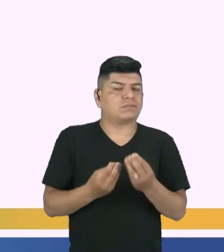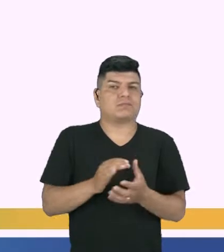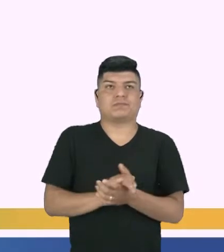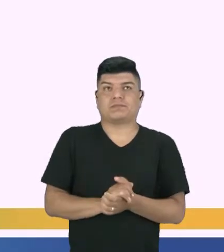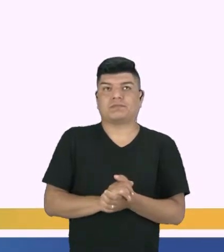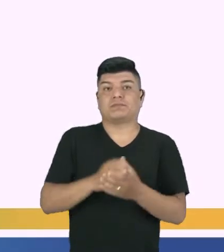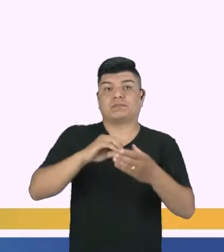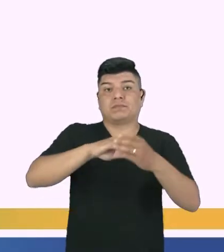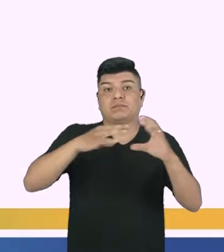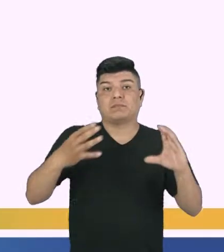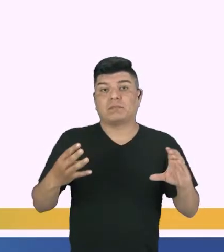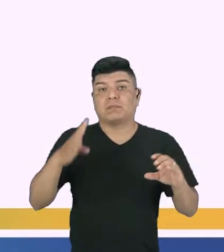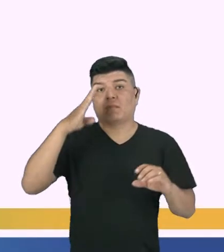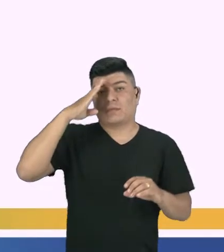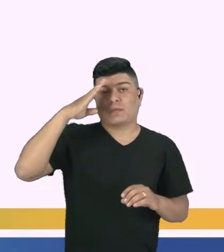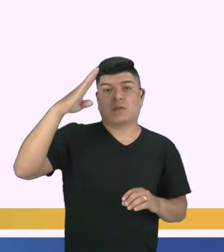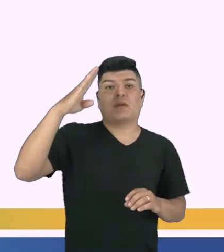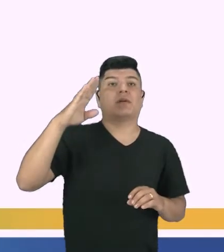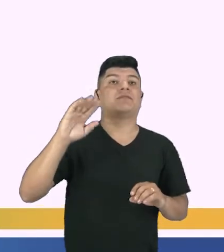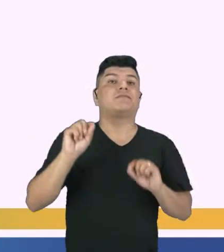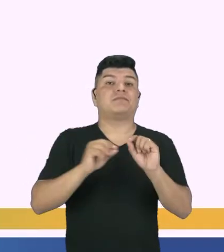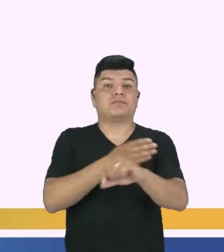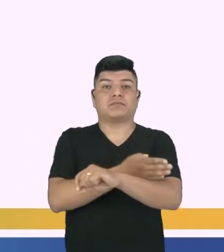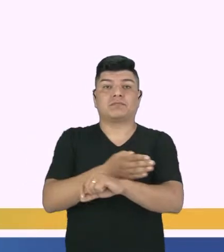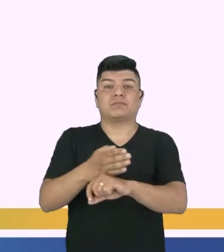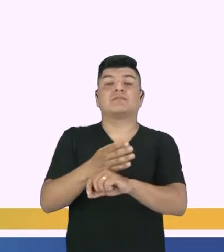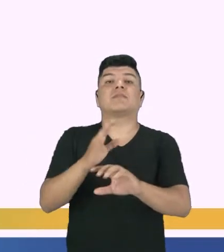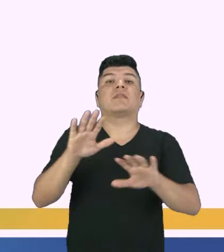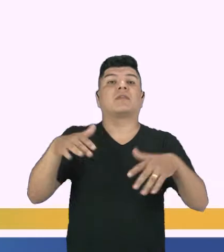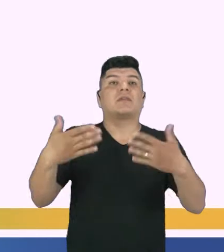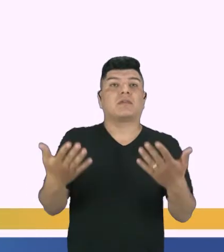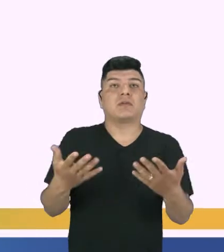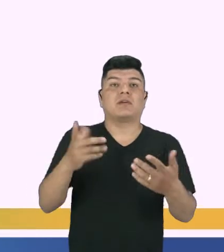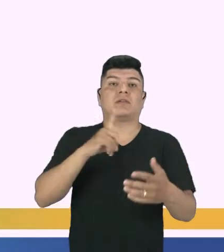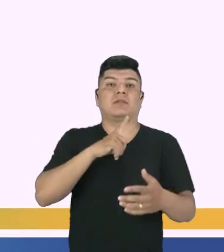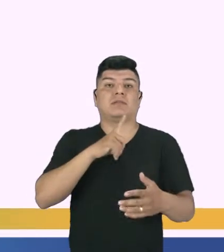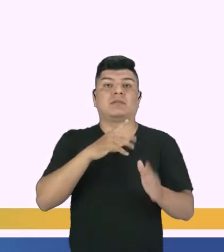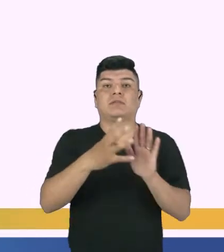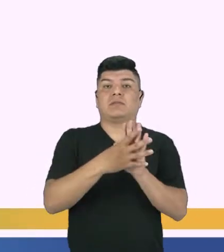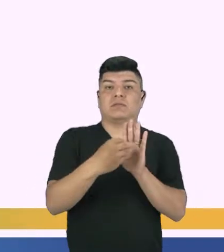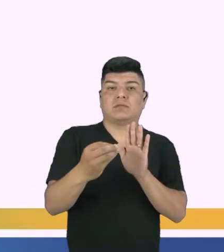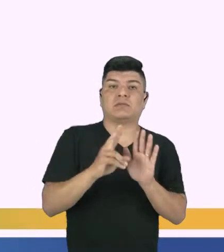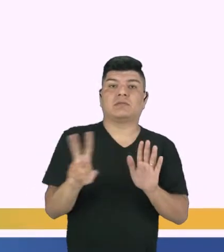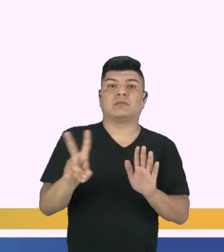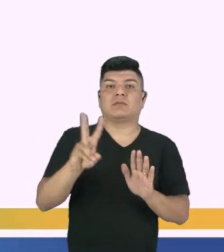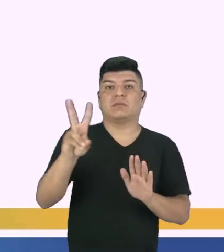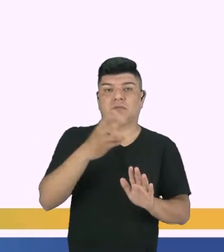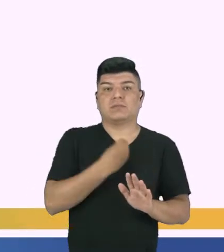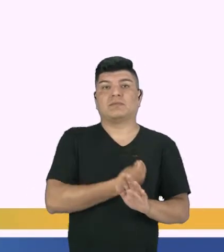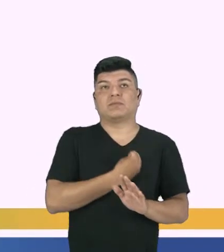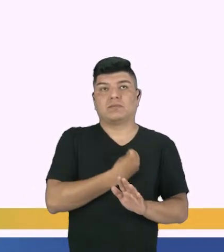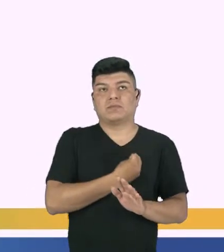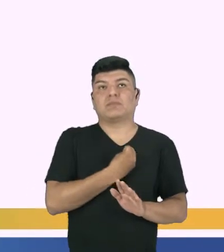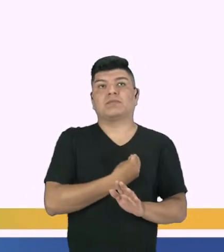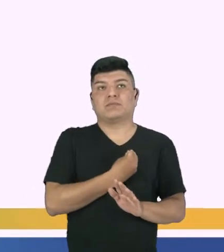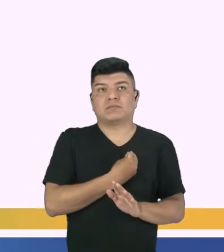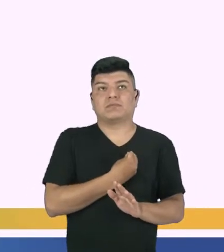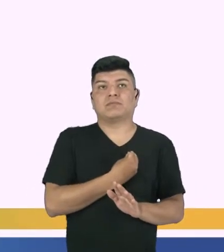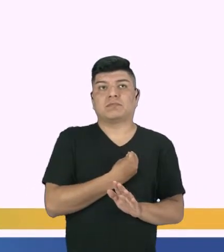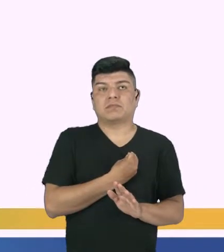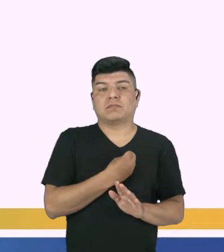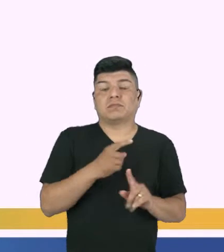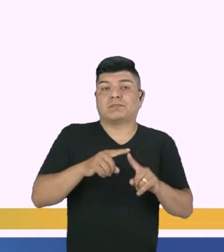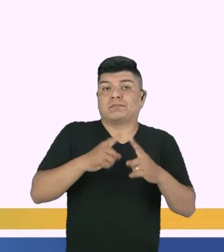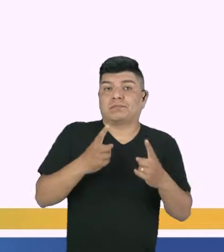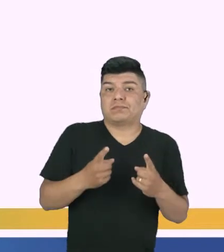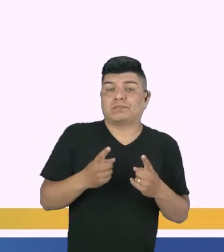das características principais das tradições religiosas é possuir modelos de valorização da vida. Infelizmente, a